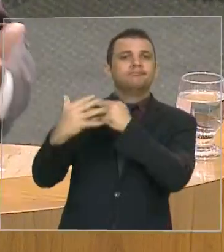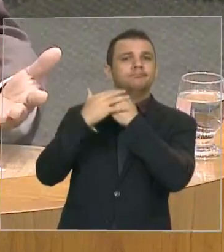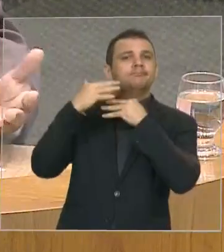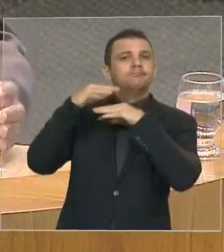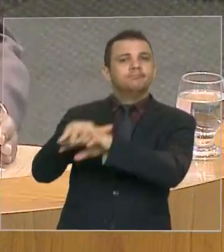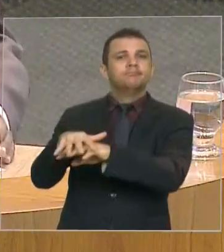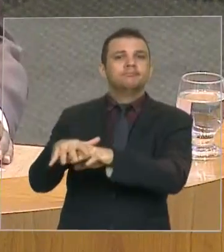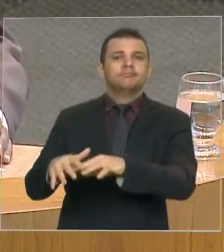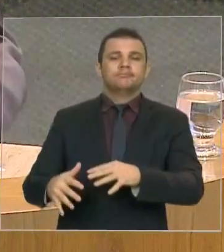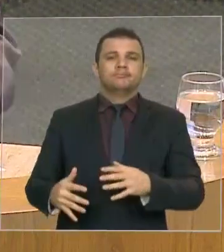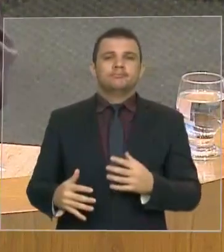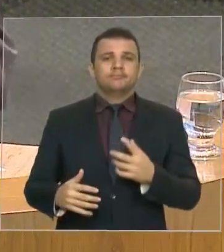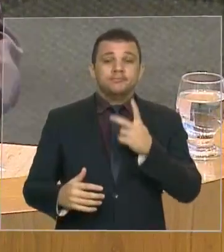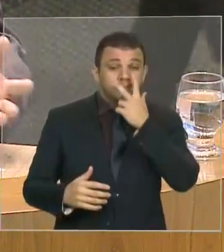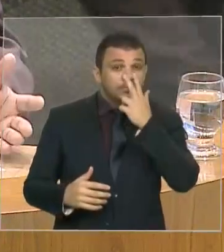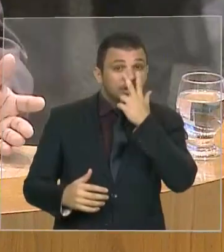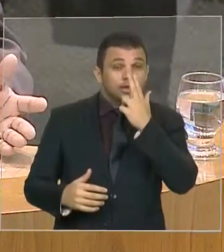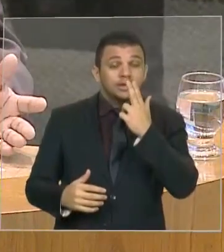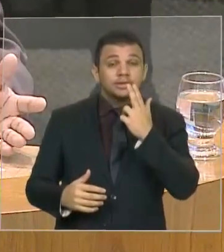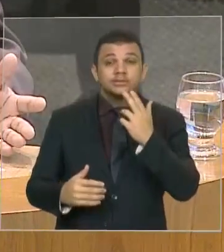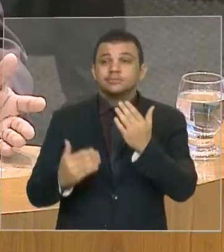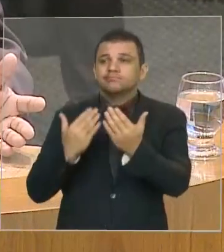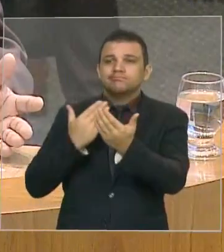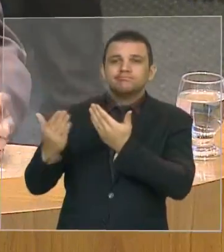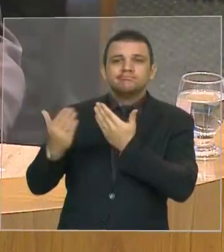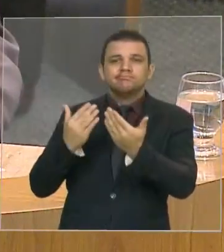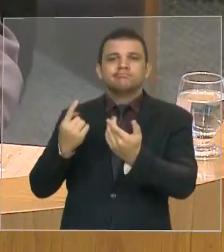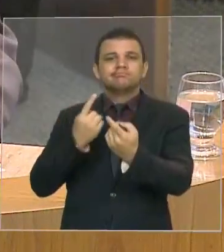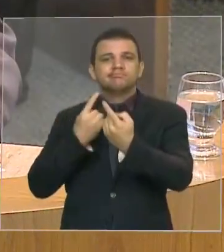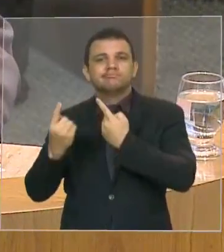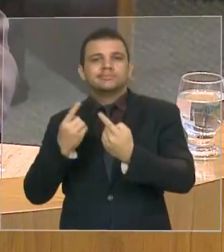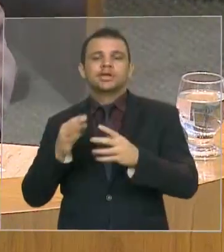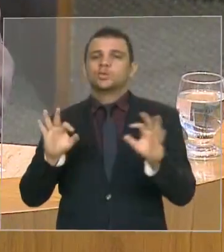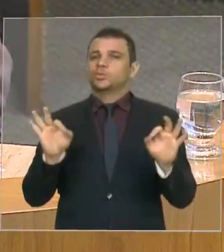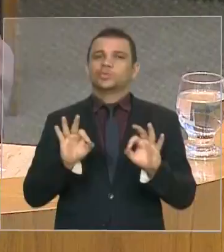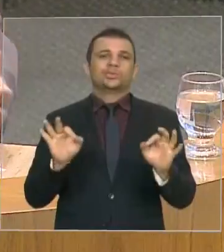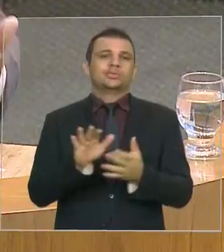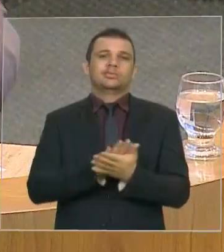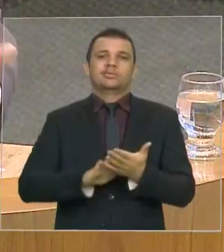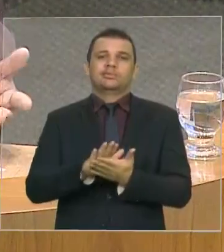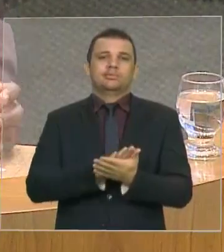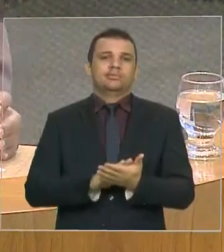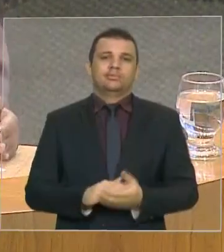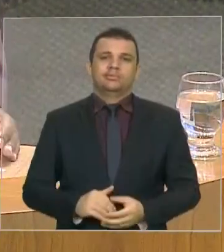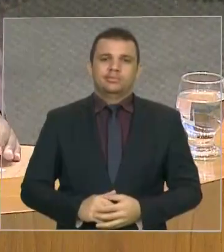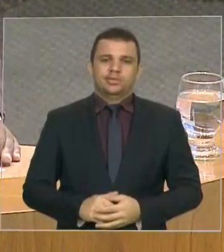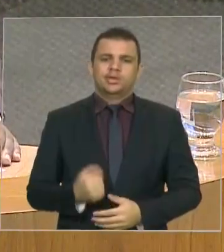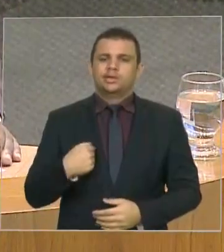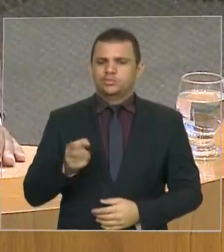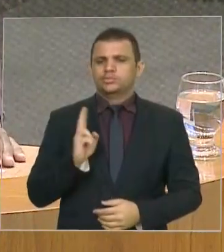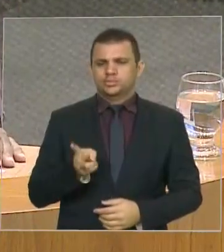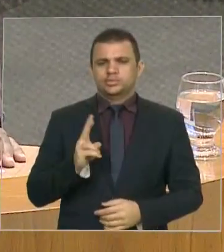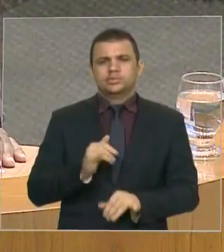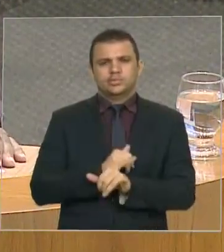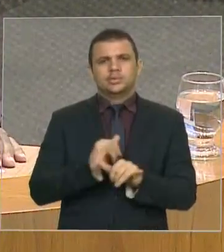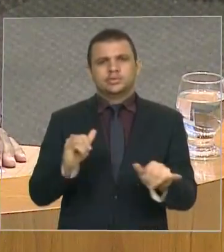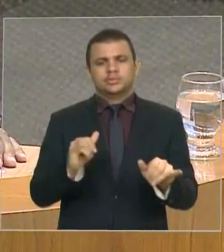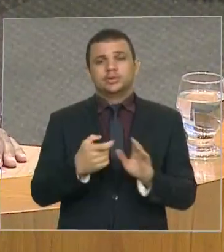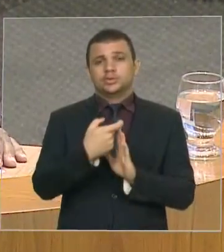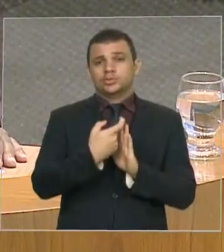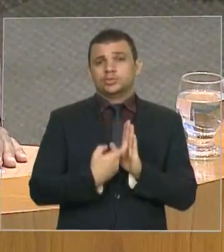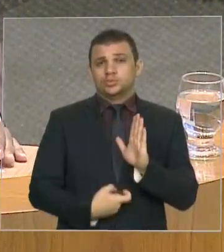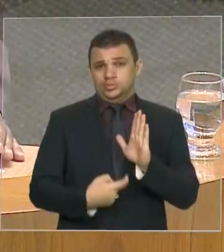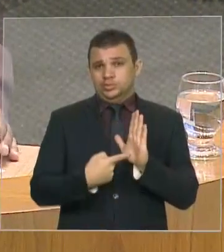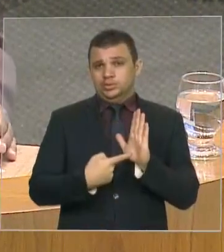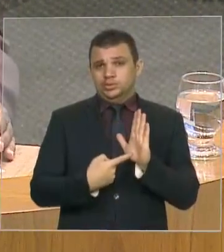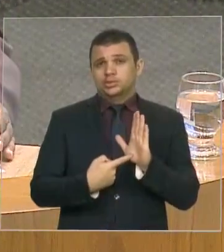que não há mais o espaço para o diálogo. Eu sempre digo que, e esse, o texto base da campanha traz essa